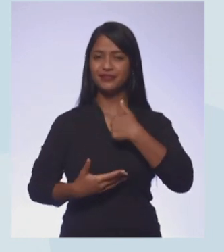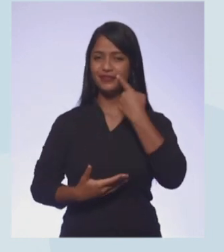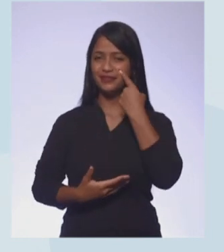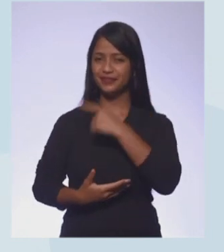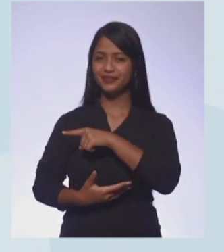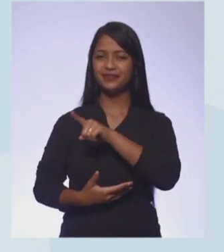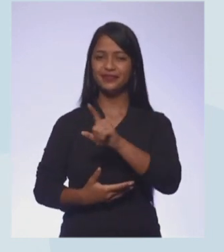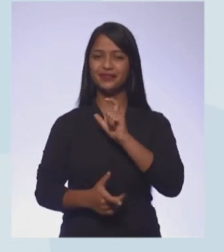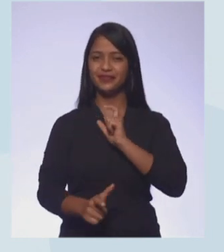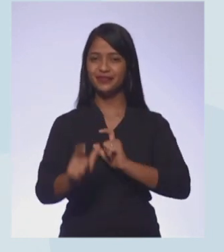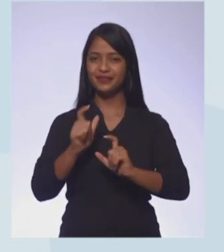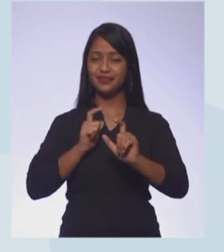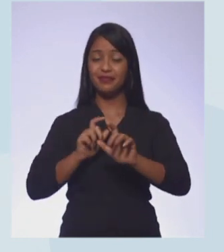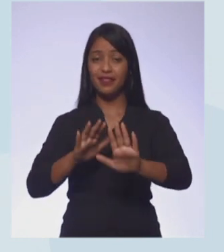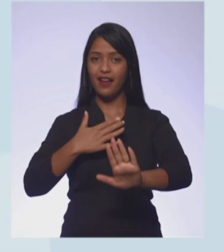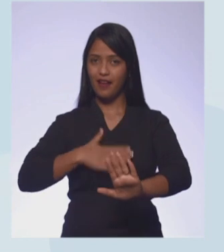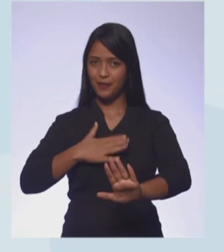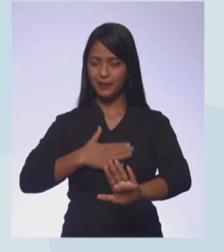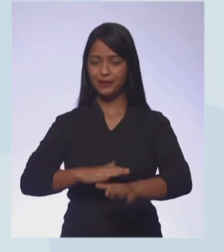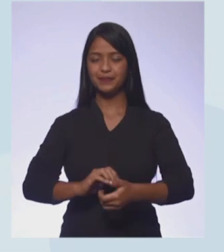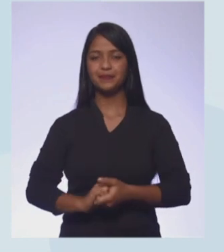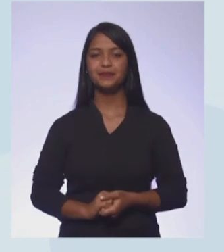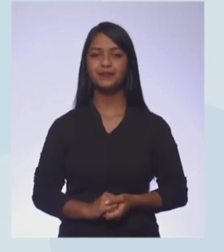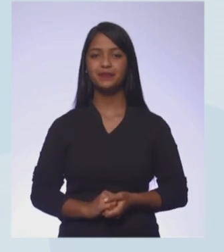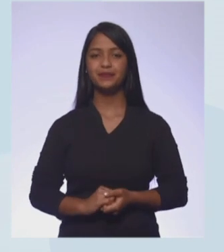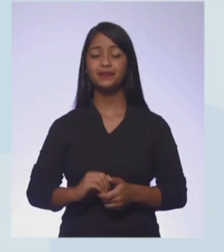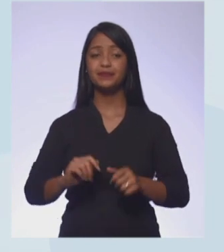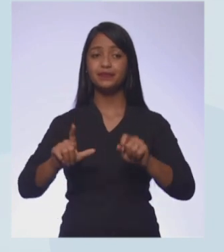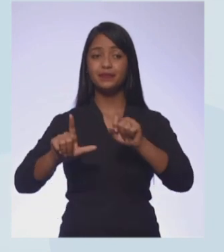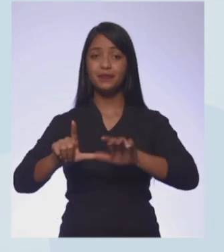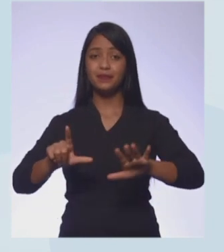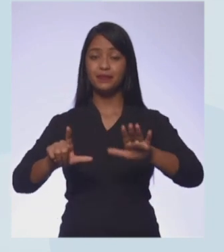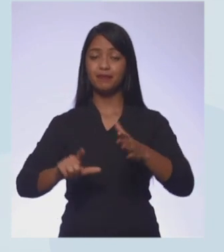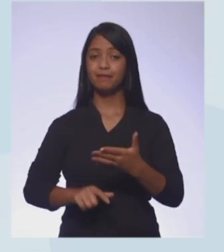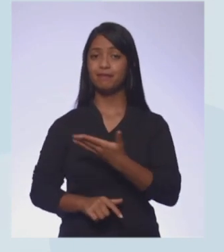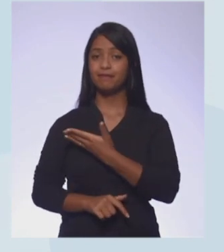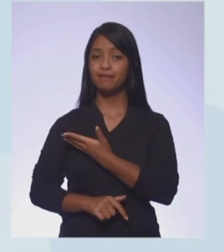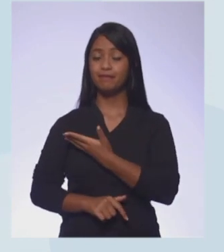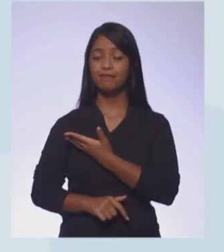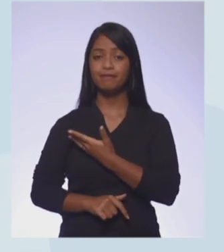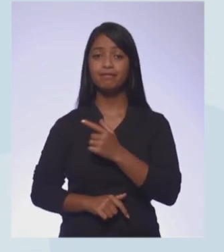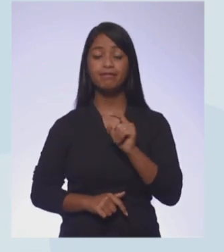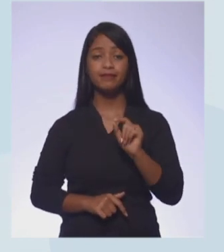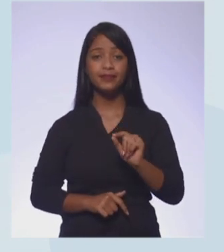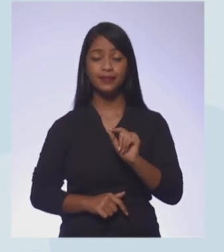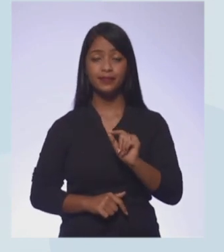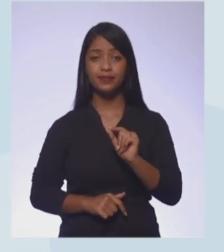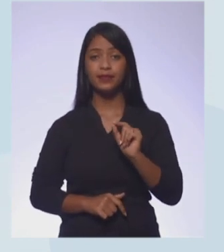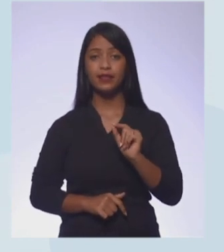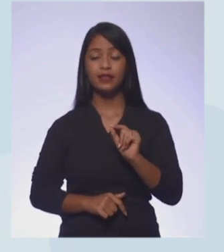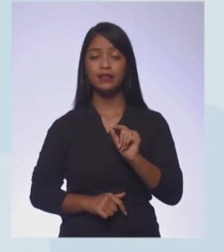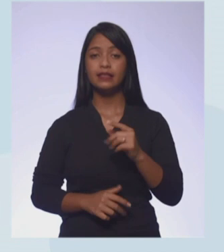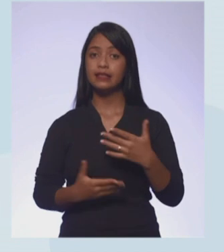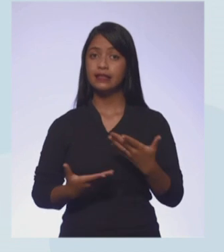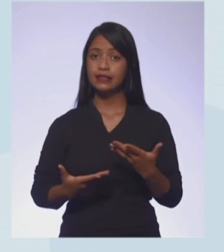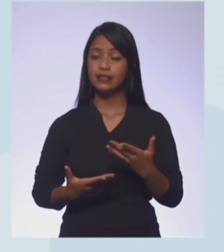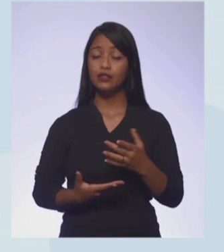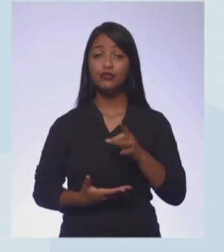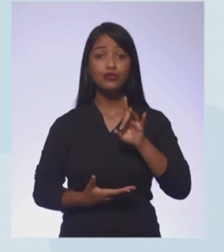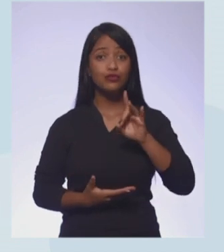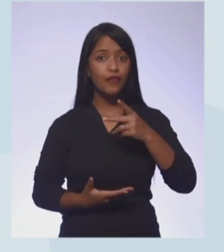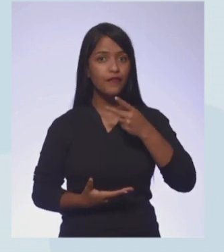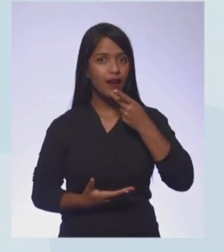Né? Mas ainda não quero fazer o comentário. A próxima. Aqui nós temos... Então, você só fala,